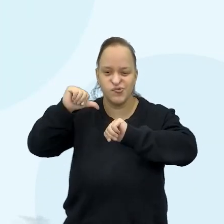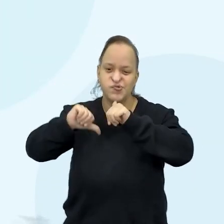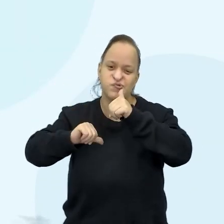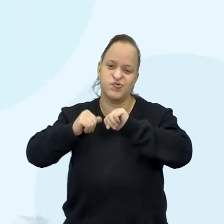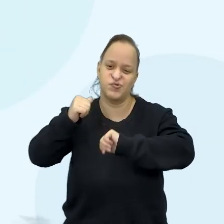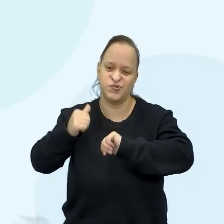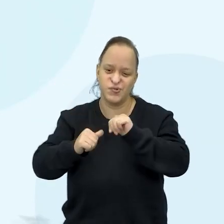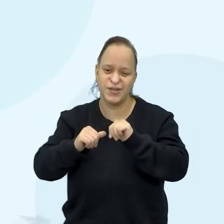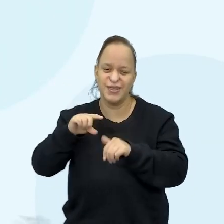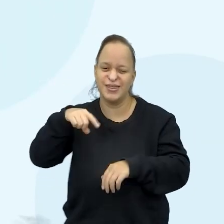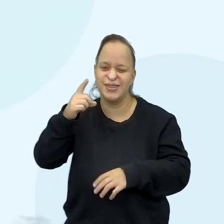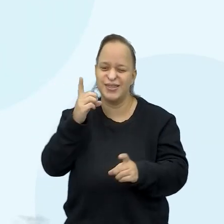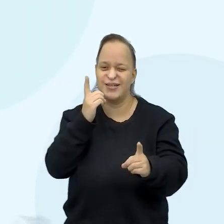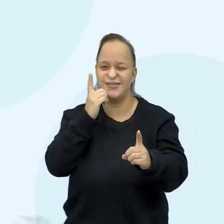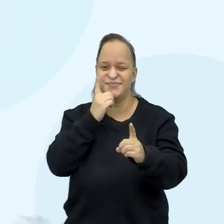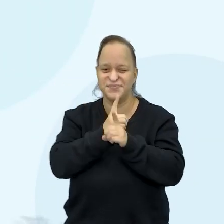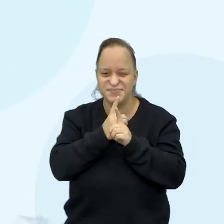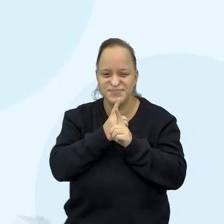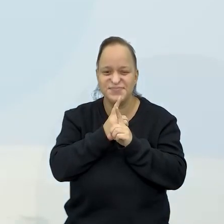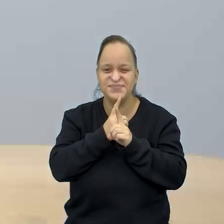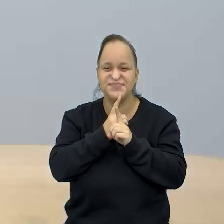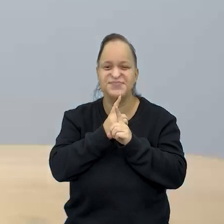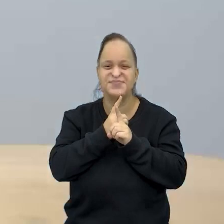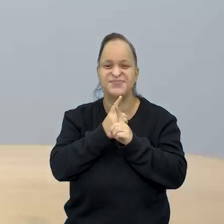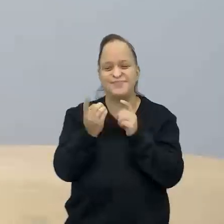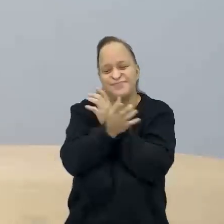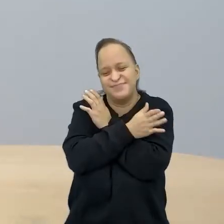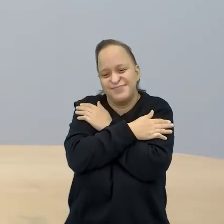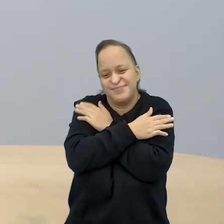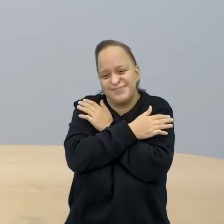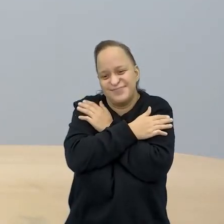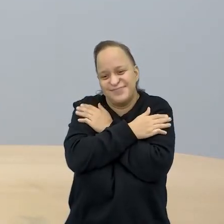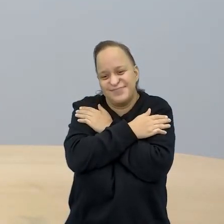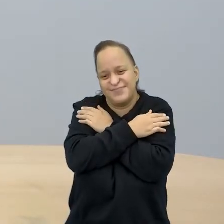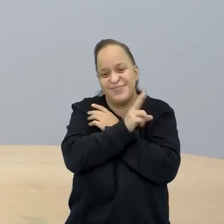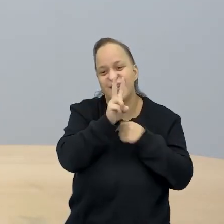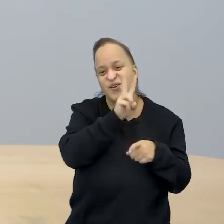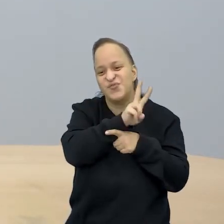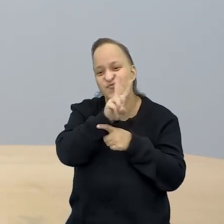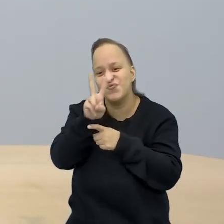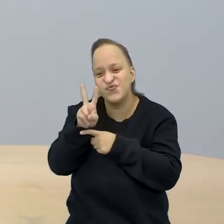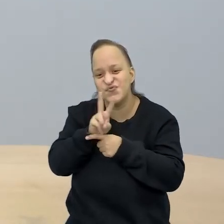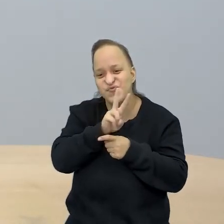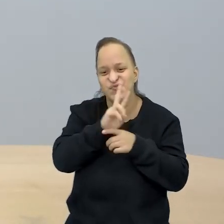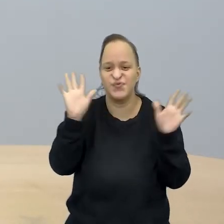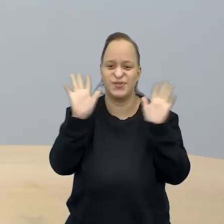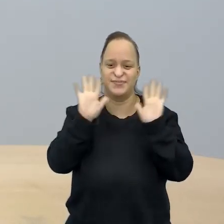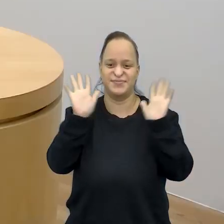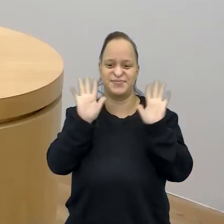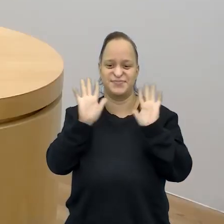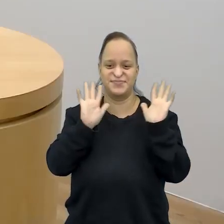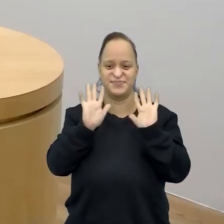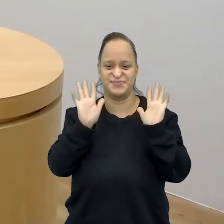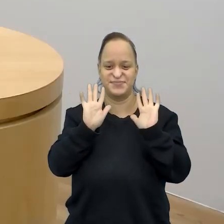gente se encontra de novo em breve. Um grande, grande abraço. Cuidem-se muito. Tchau, tchau.